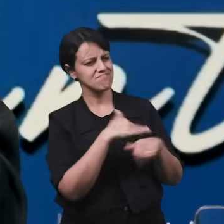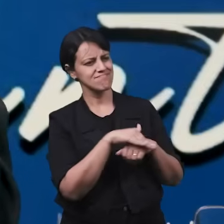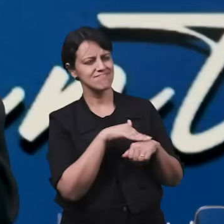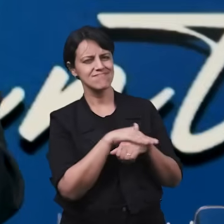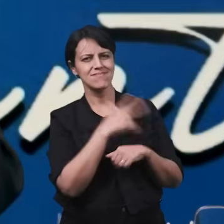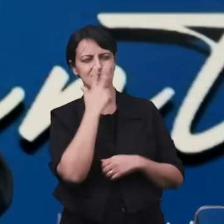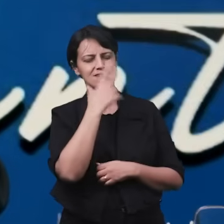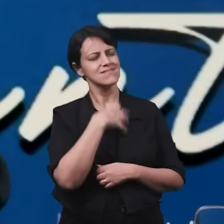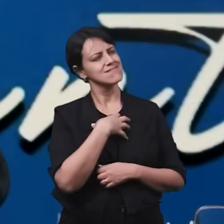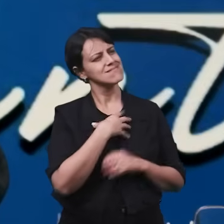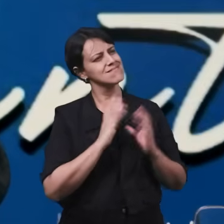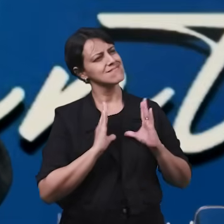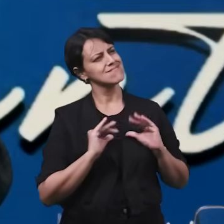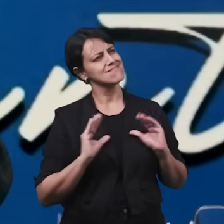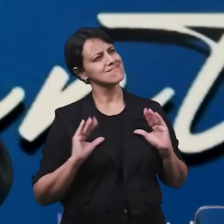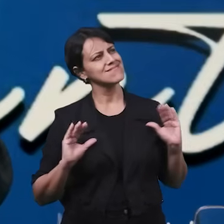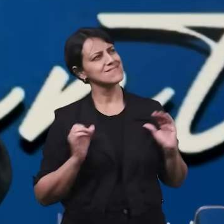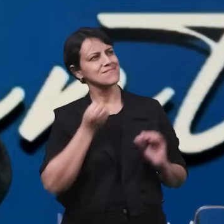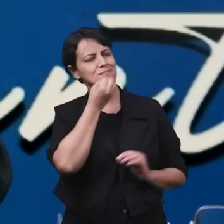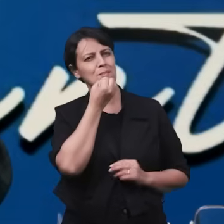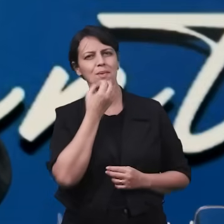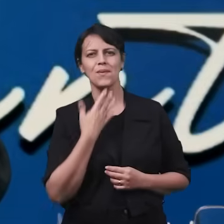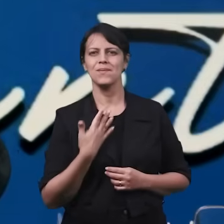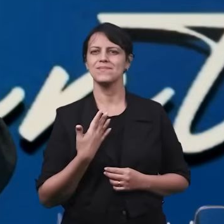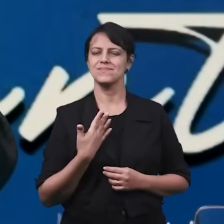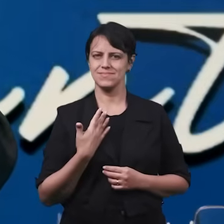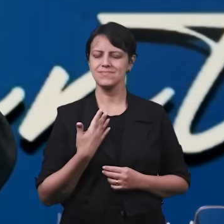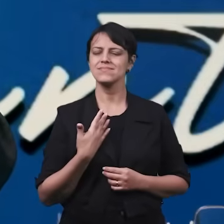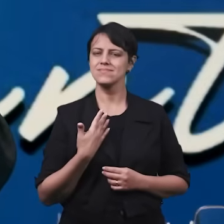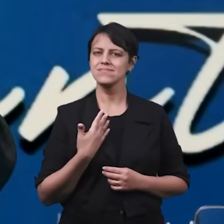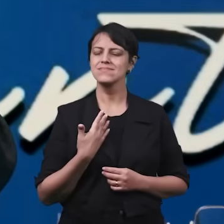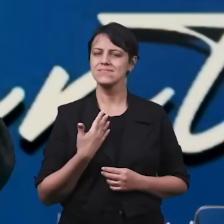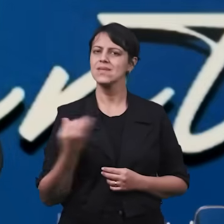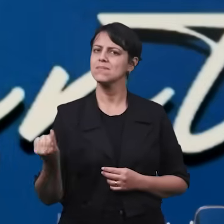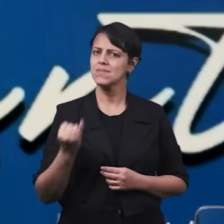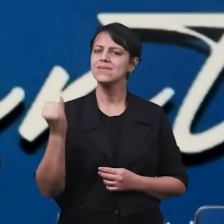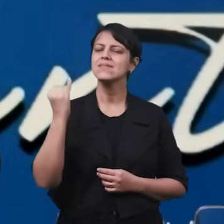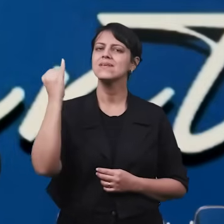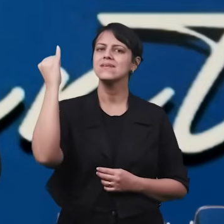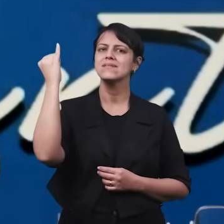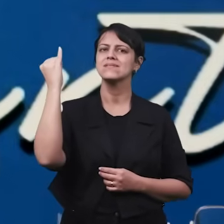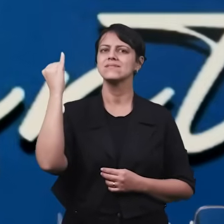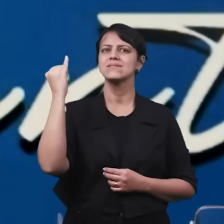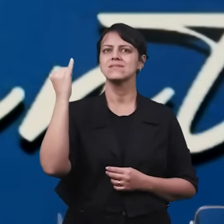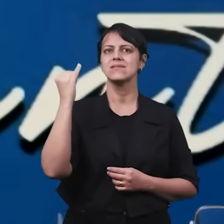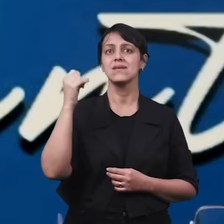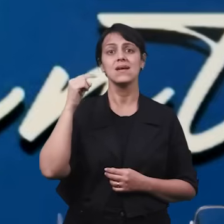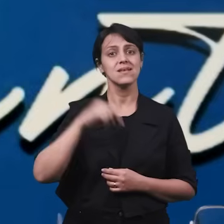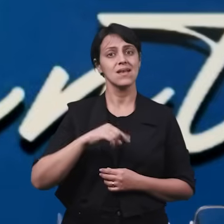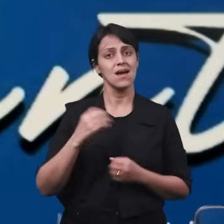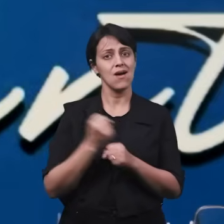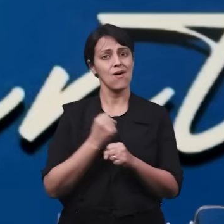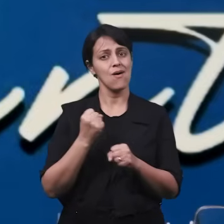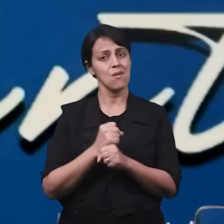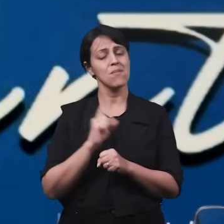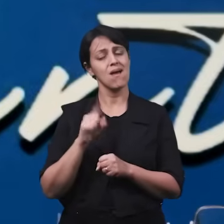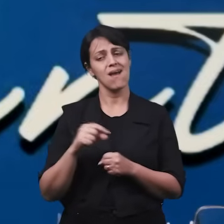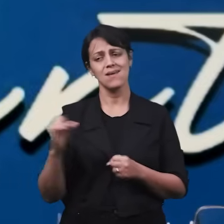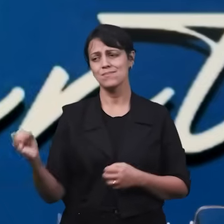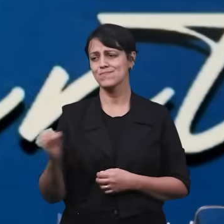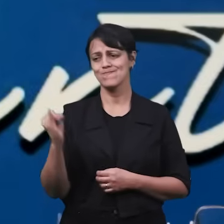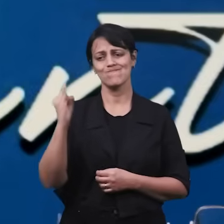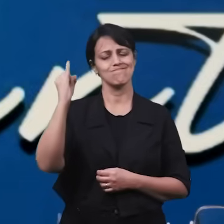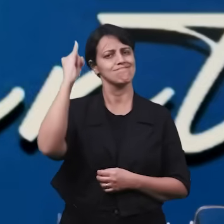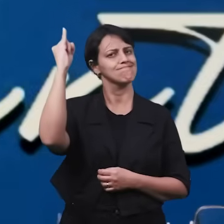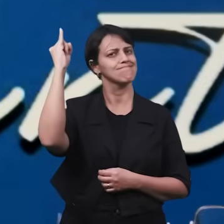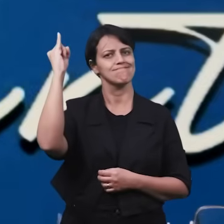isso realmente na obra, essa questão de ética na vida das senhoras como crentes, isso na obra faz